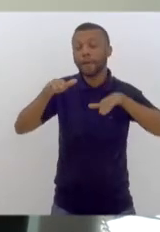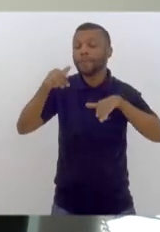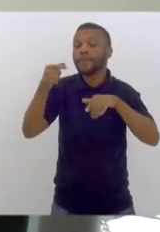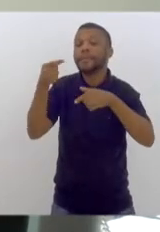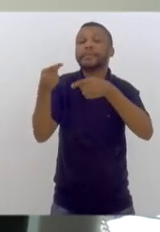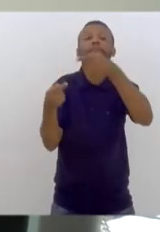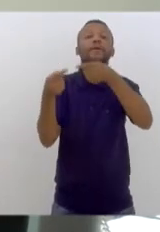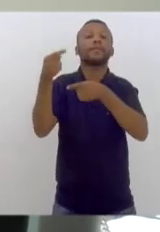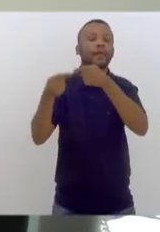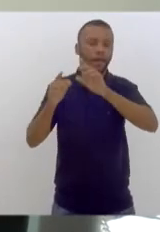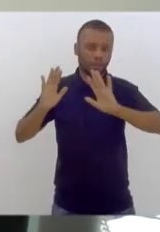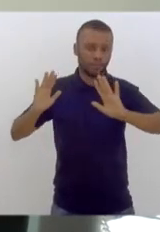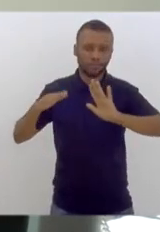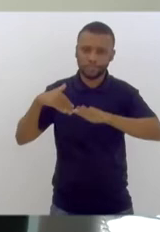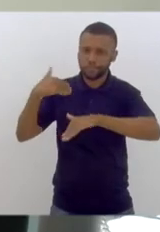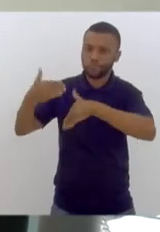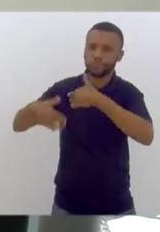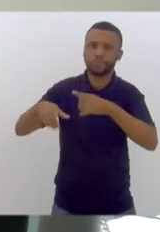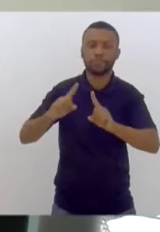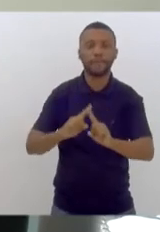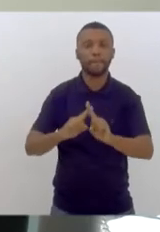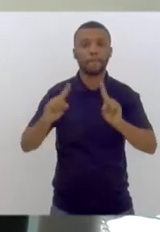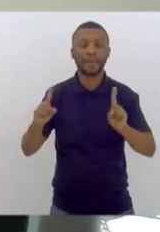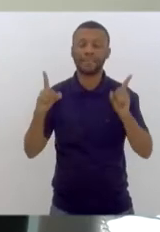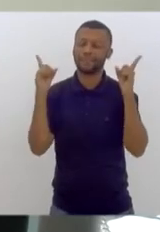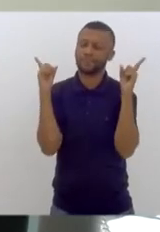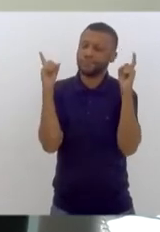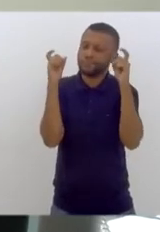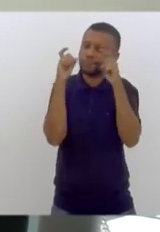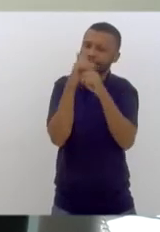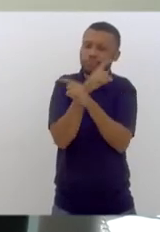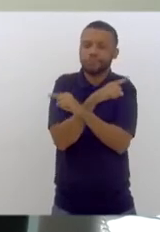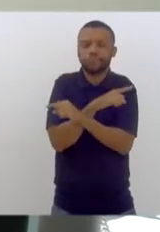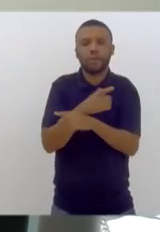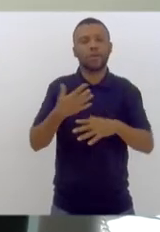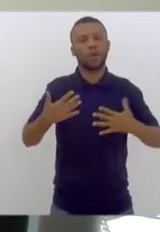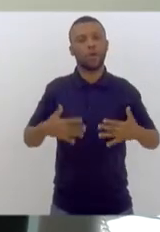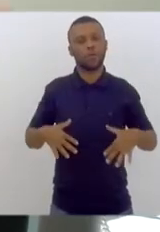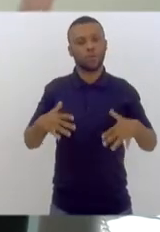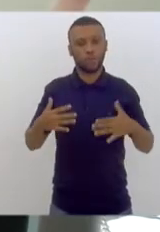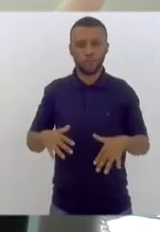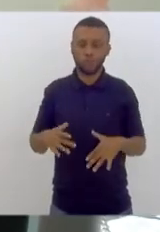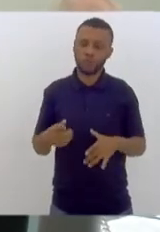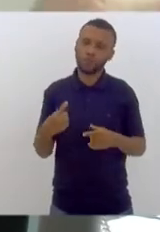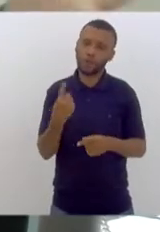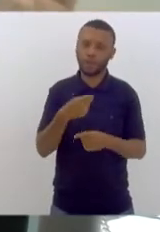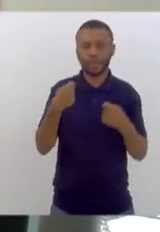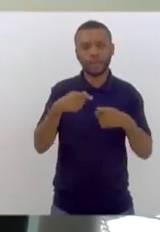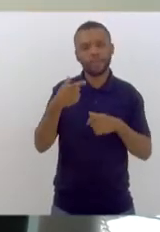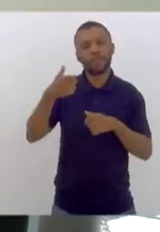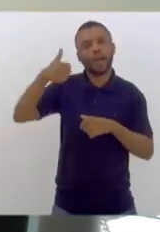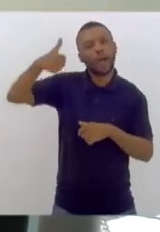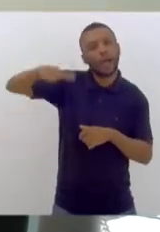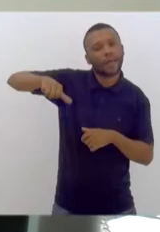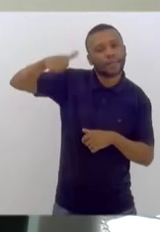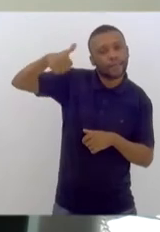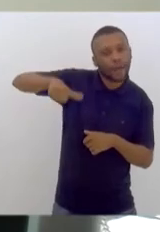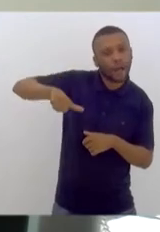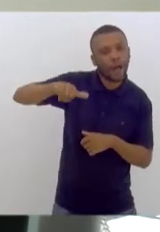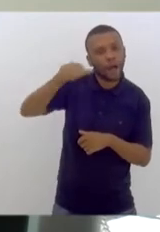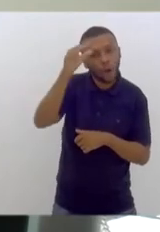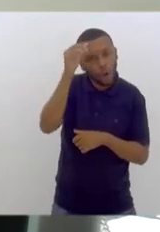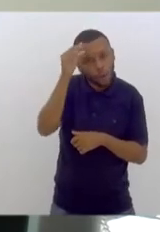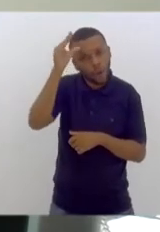debatendo. Mas que seria muito difícil, até porque a gente tem que nivelar conhecimento, a